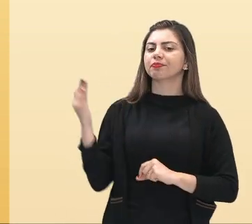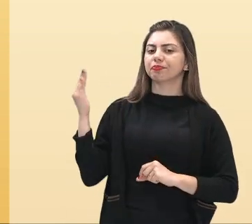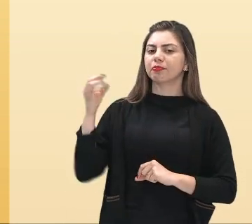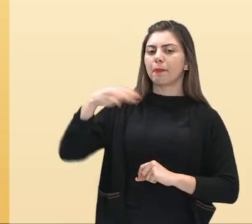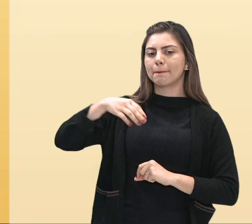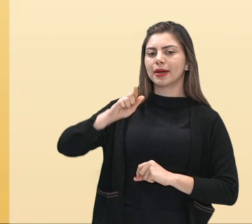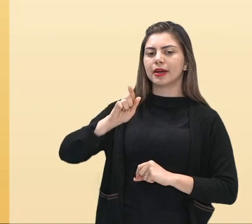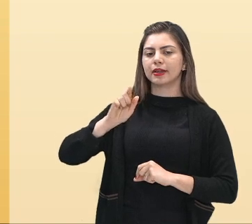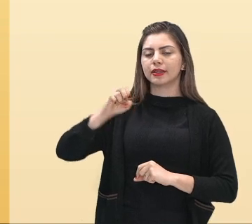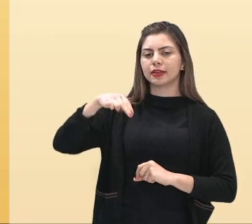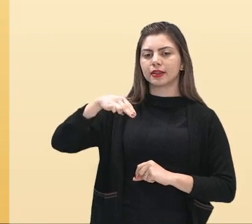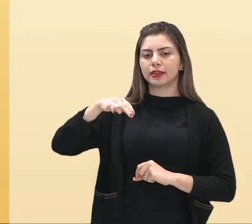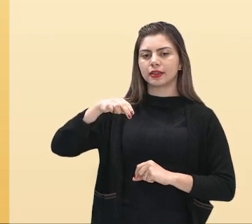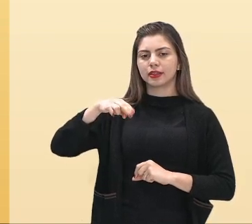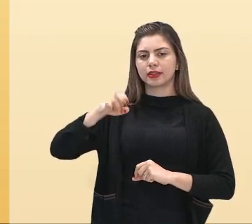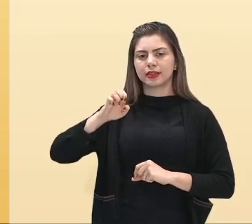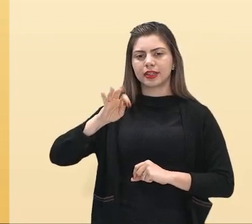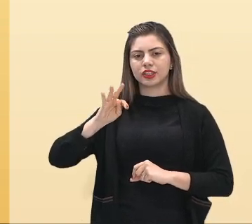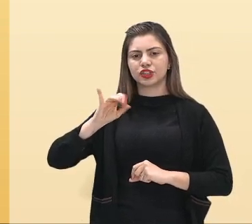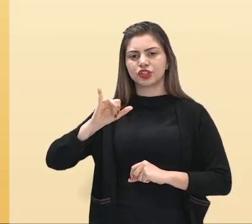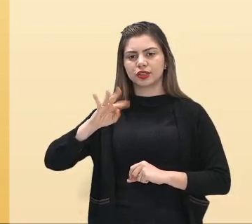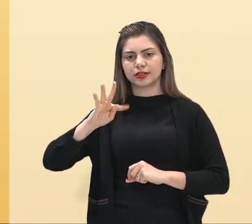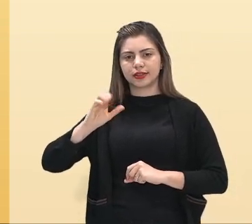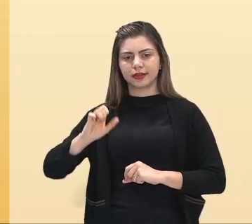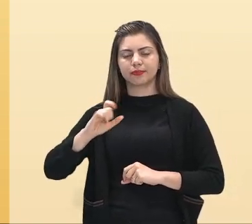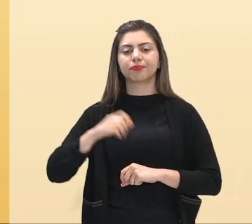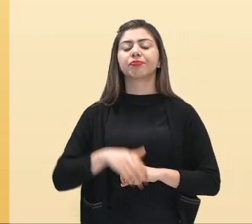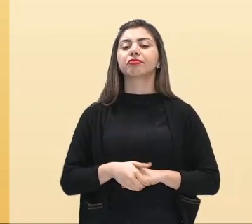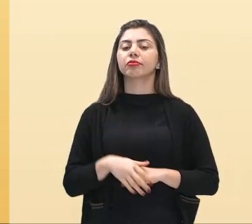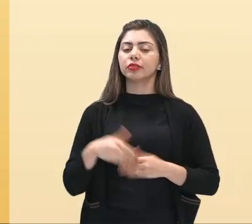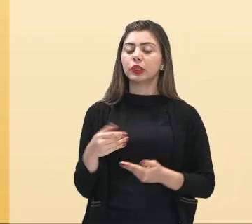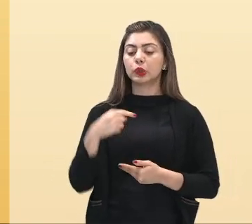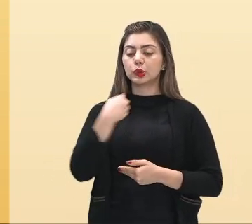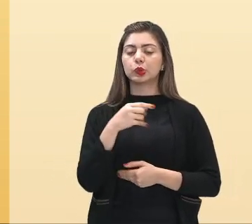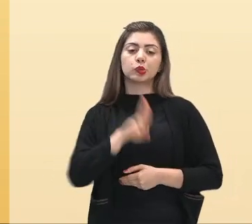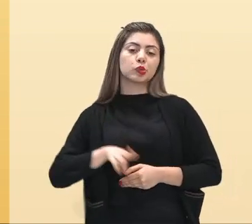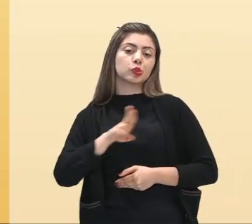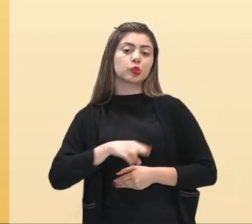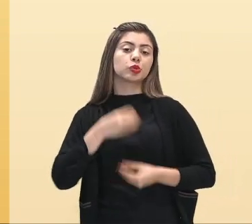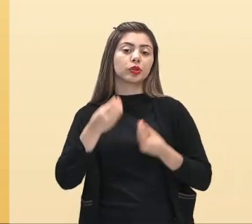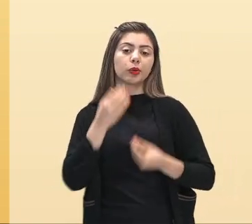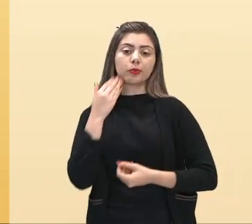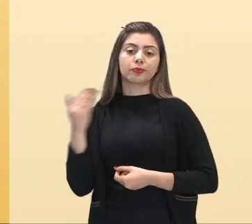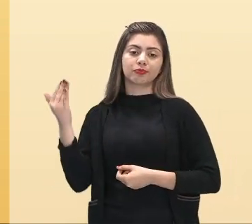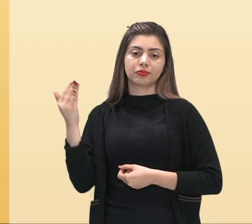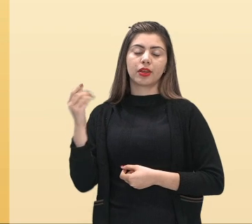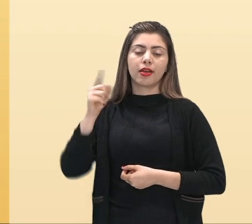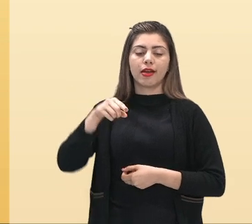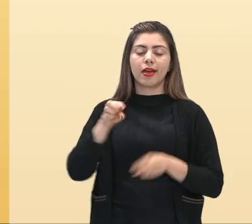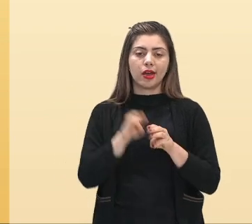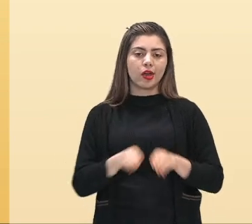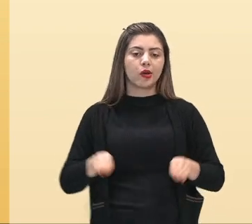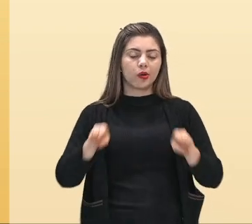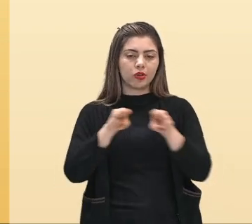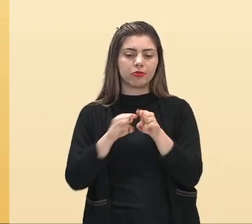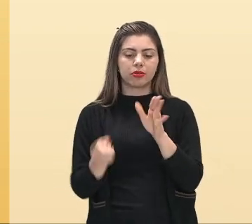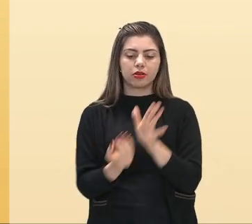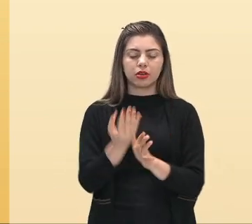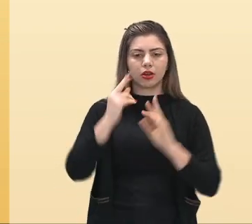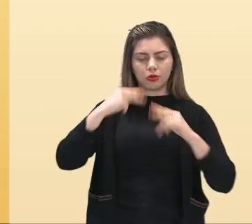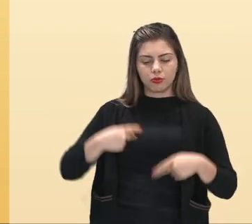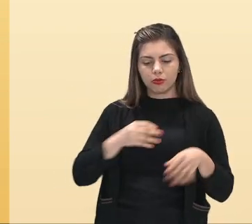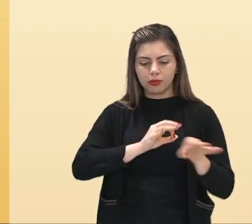que é um ímã natural. Atualmente são mais utilizados os ímãs artificiais, obtidos a partir de